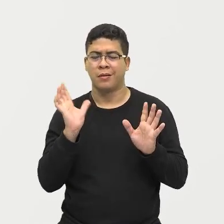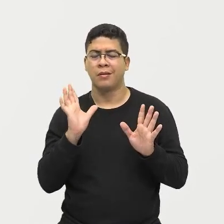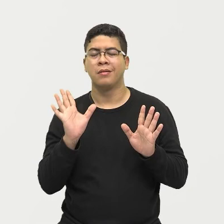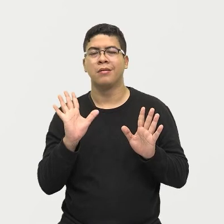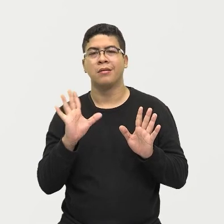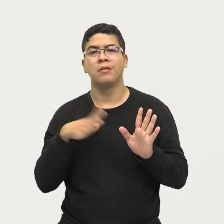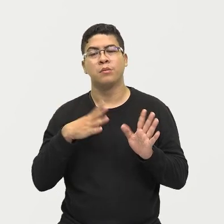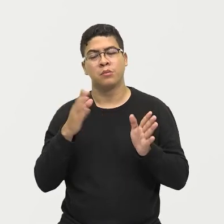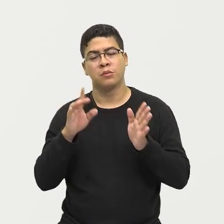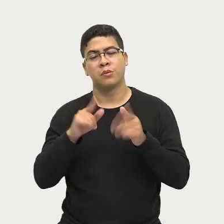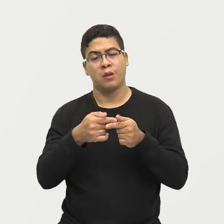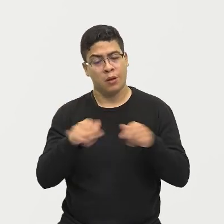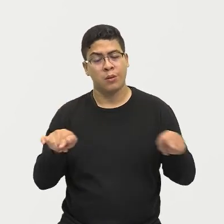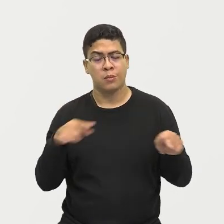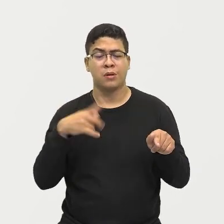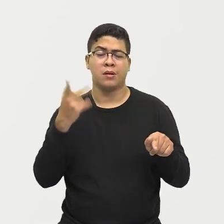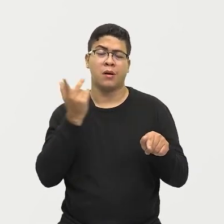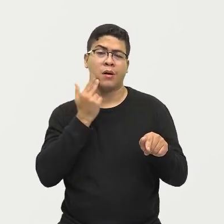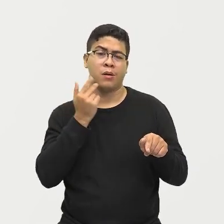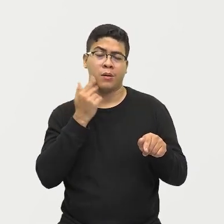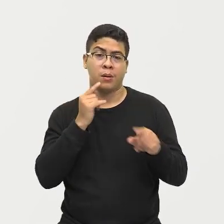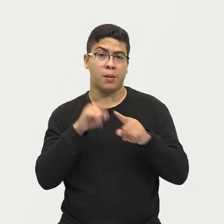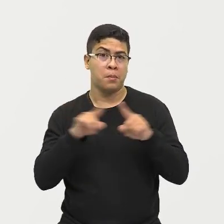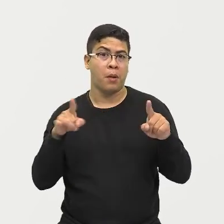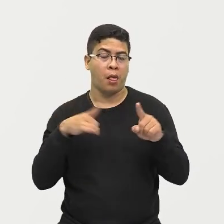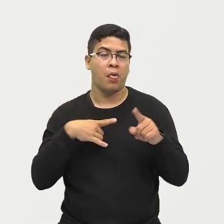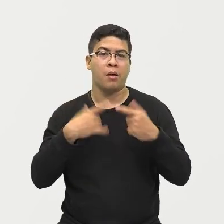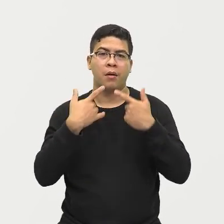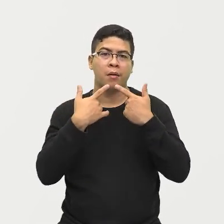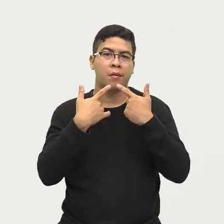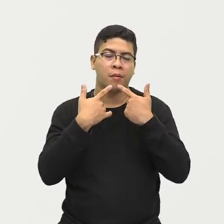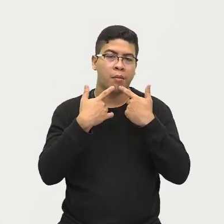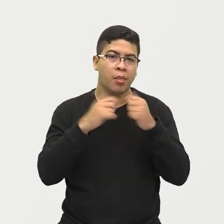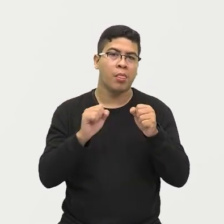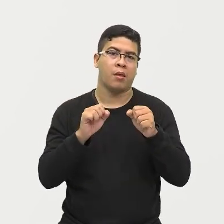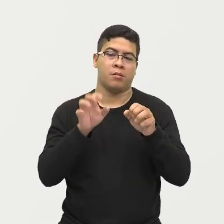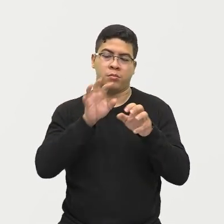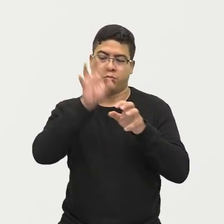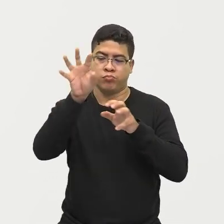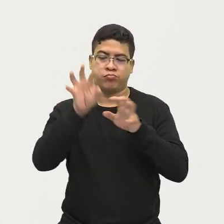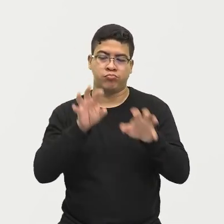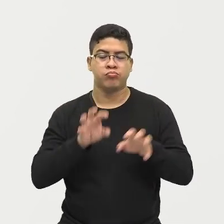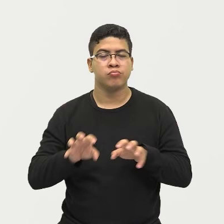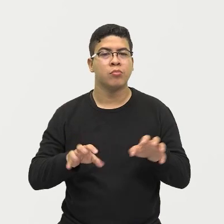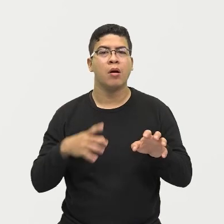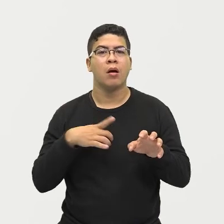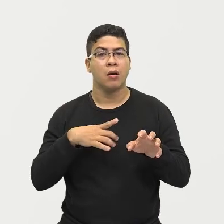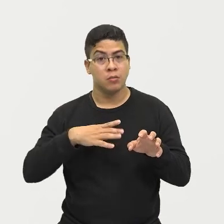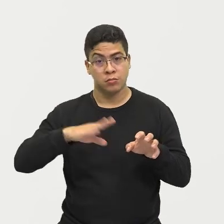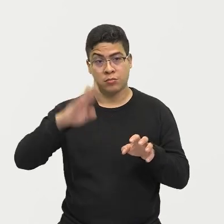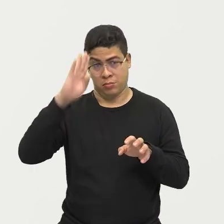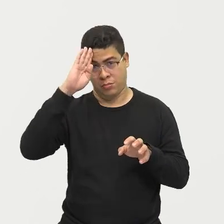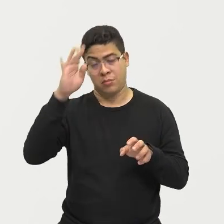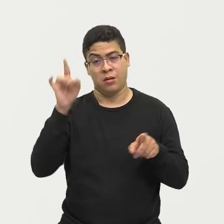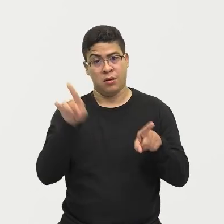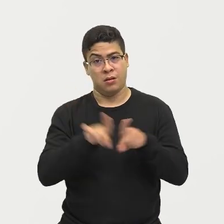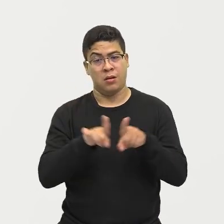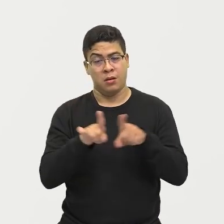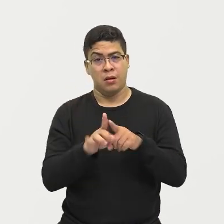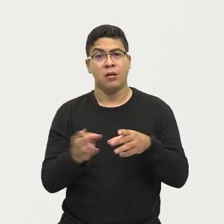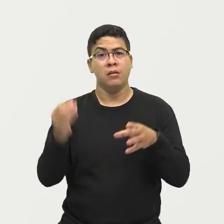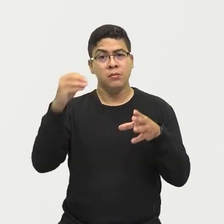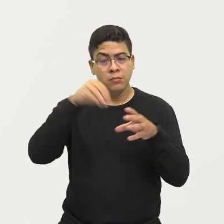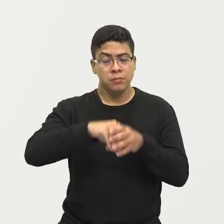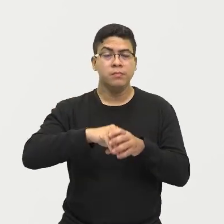normativa. Mas o falar regional de cada região do Brasil, inclusive de cada região da nossa